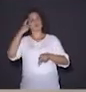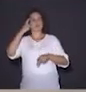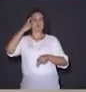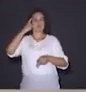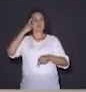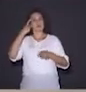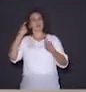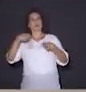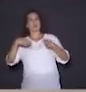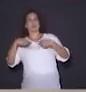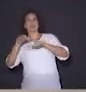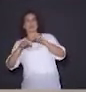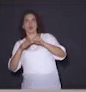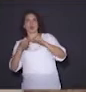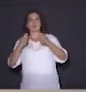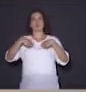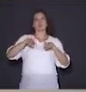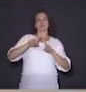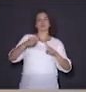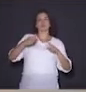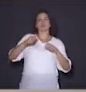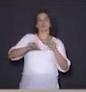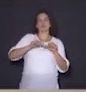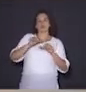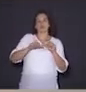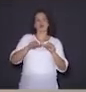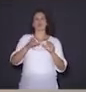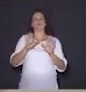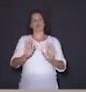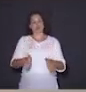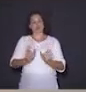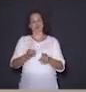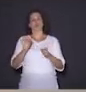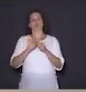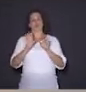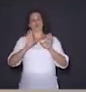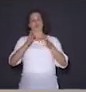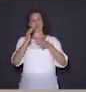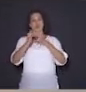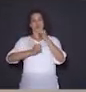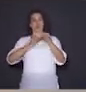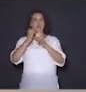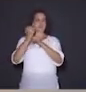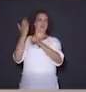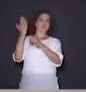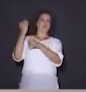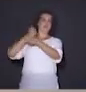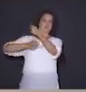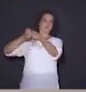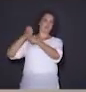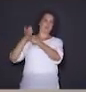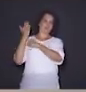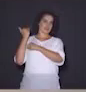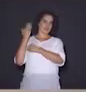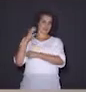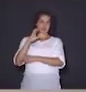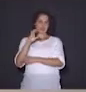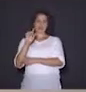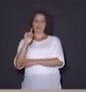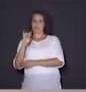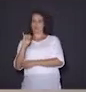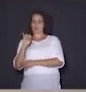lo e como fazer isso que foi feito no fórum da internet do ano passado o fórum da internet é um evento que o seja e organiza anualmente